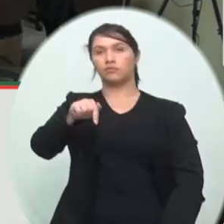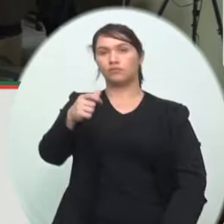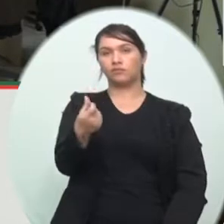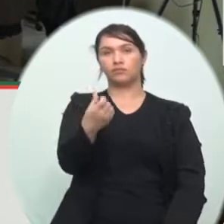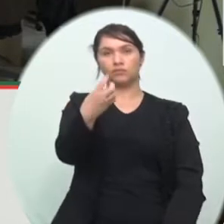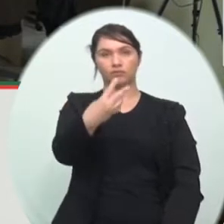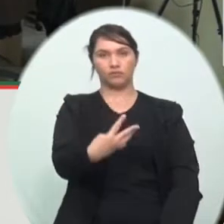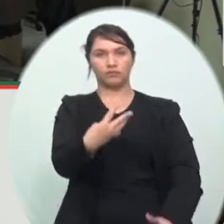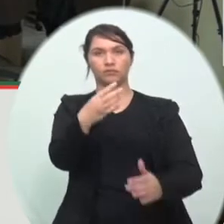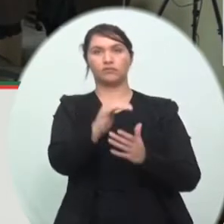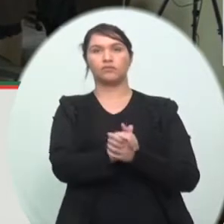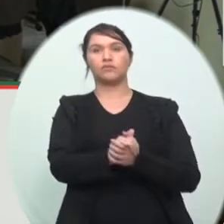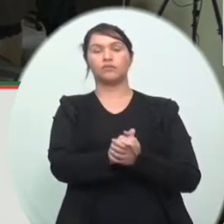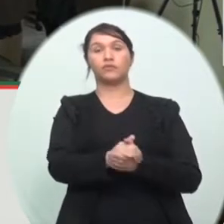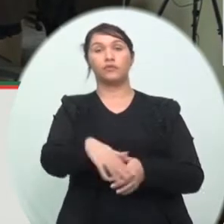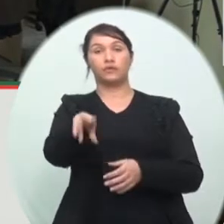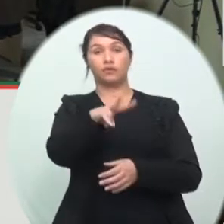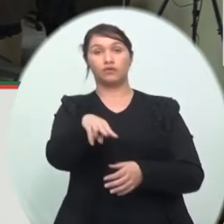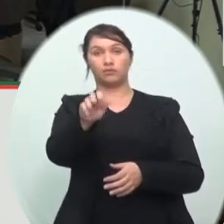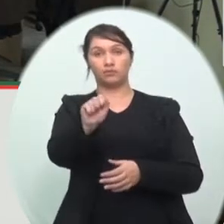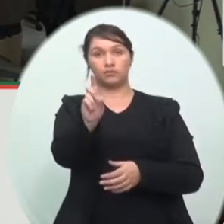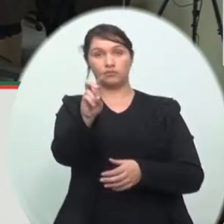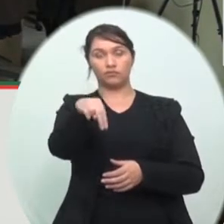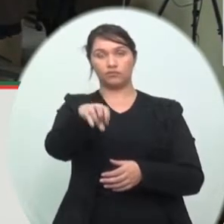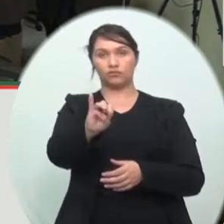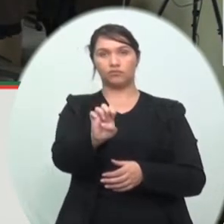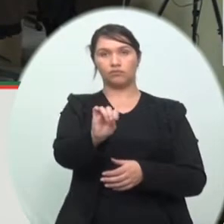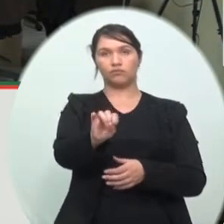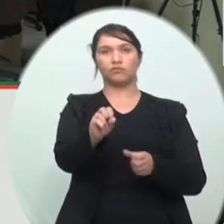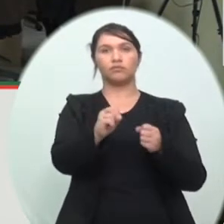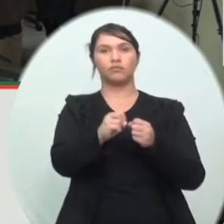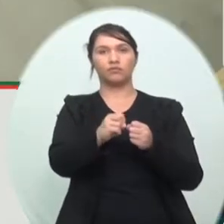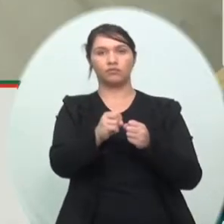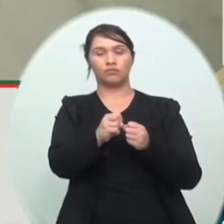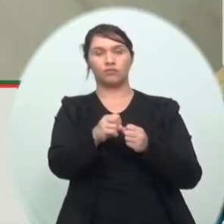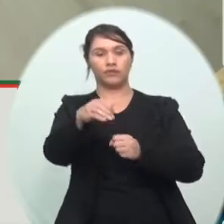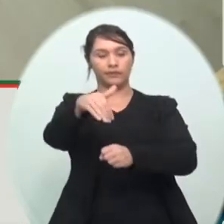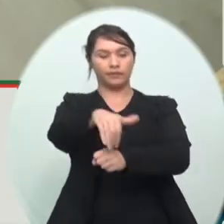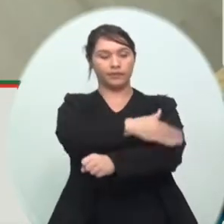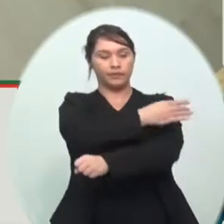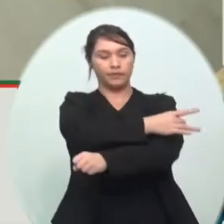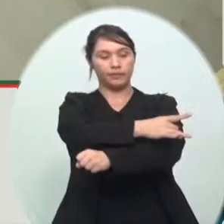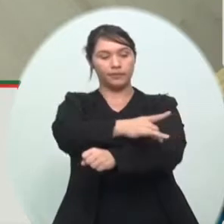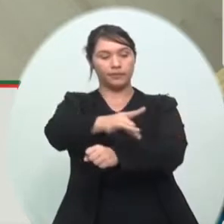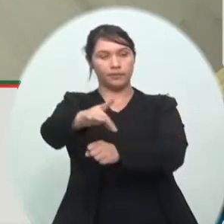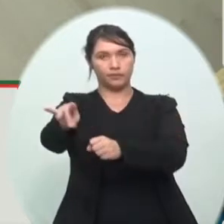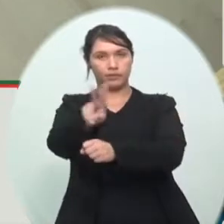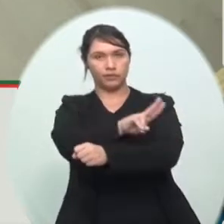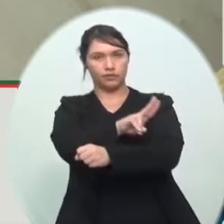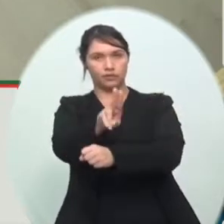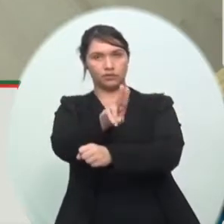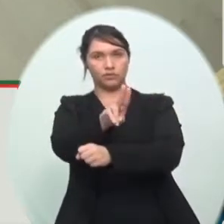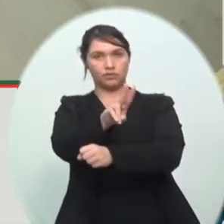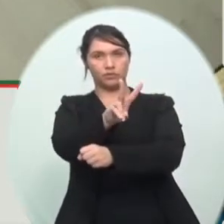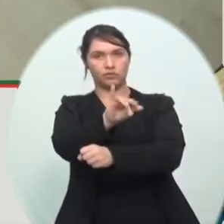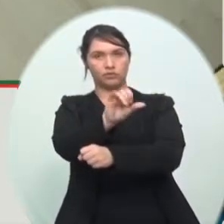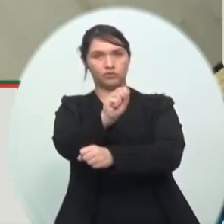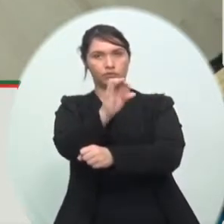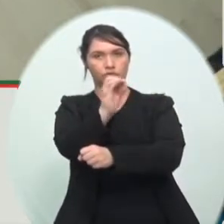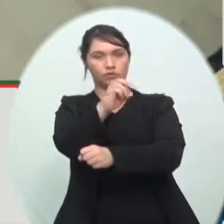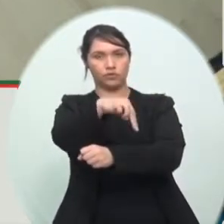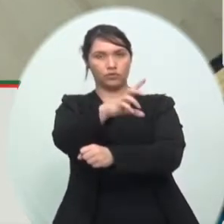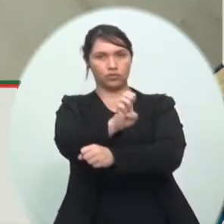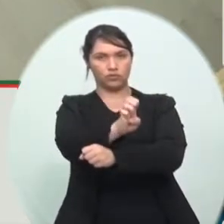763/18. Autoria, vereador Odinei João Potelec. Assunto, reparos na pavimentação asfáltica da rua Visconde de